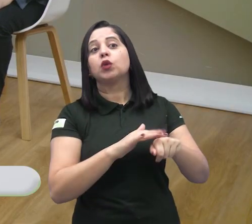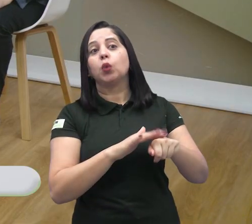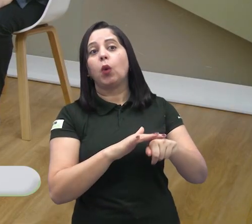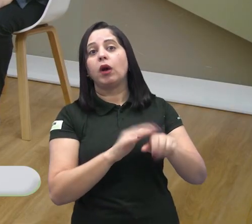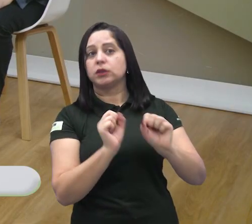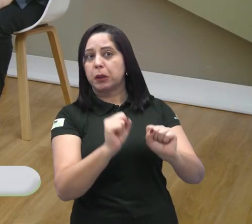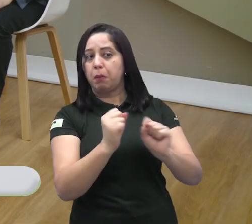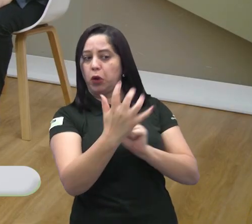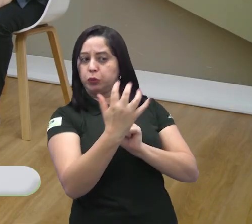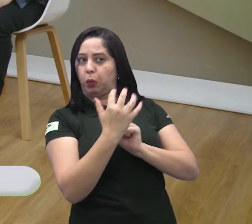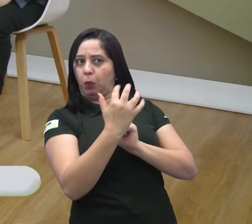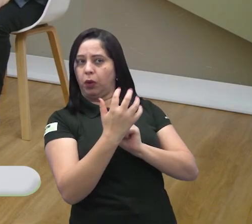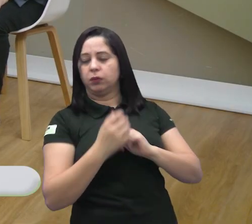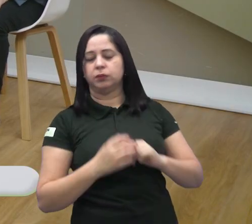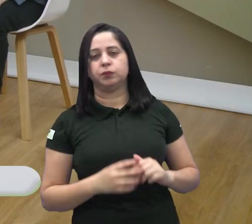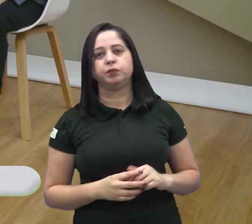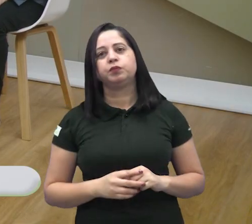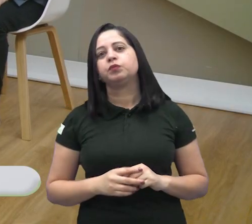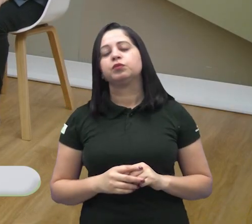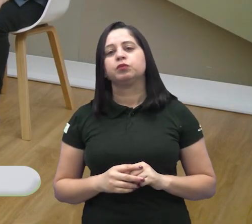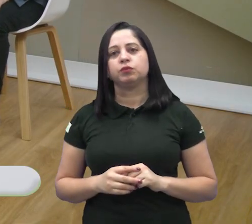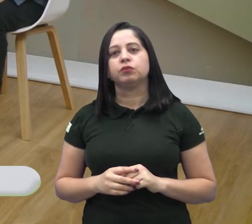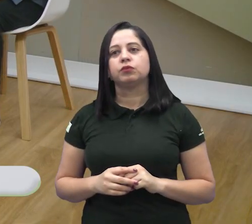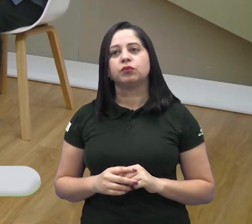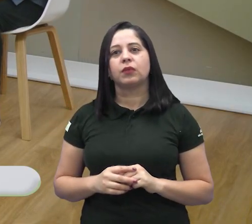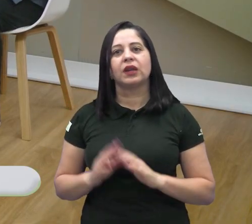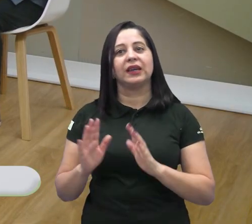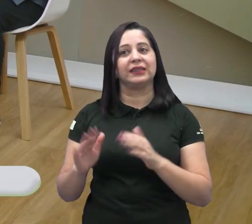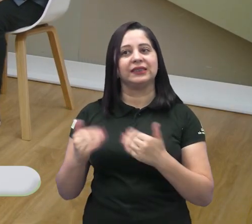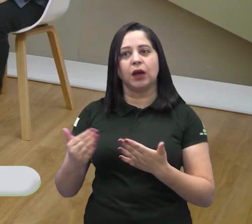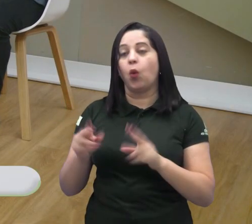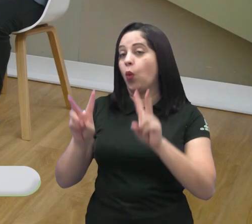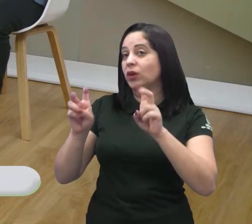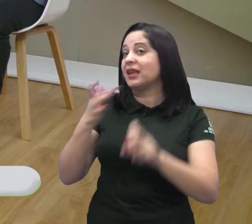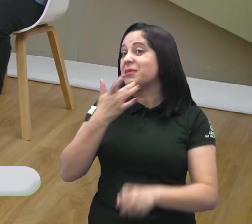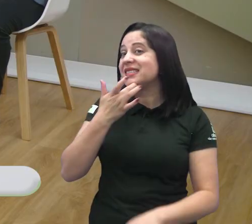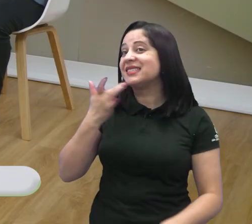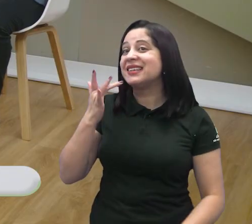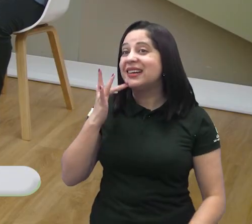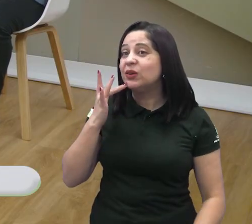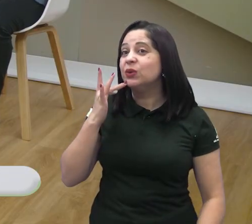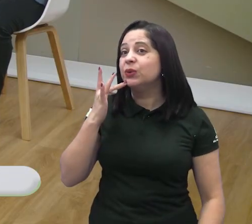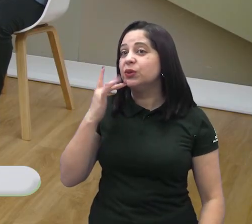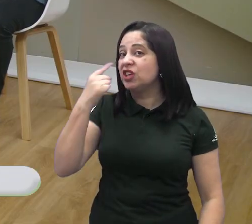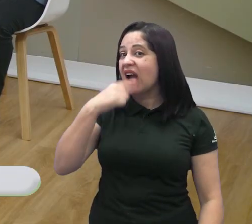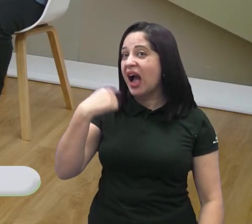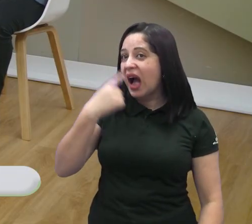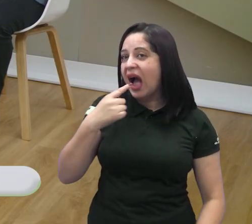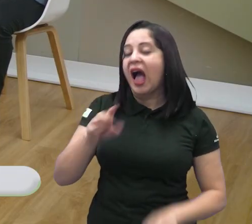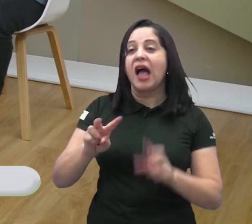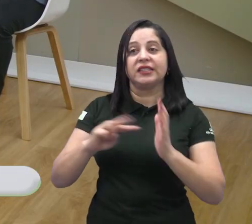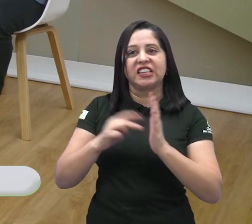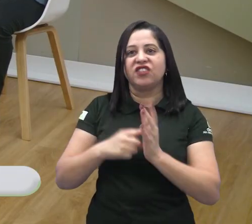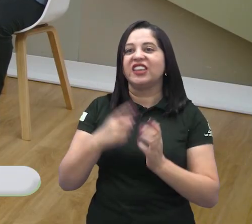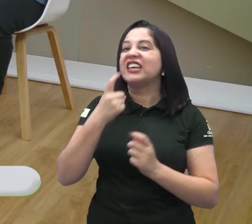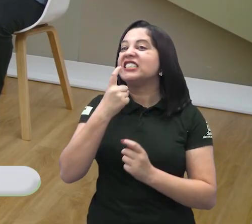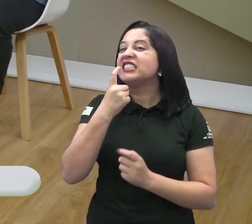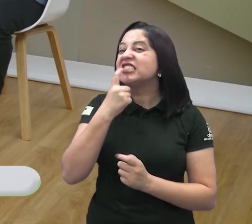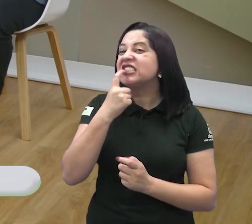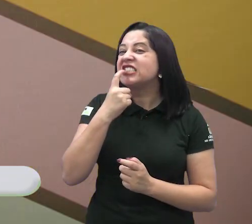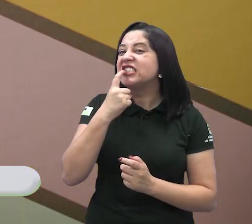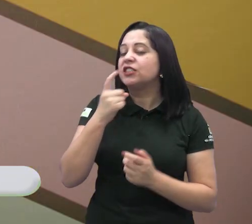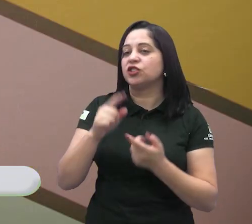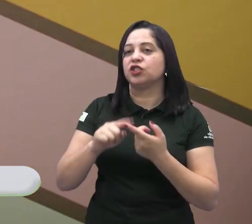gente fala em saúde bucal? Ó, Gi, quando a gente está falando de saúde bucal, nós estamos falando basicamente de gengiva, dentes